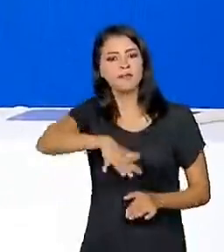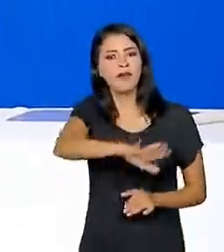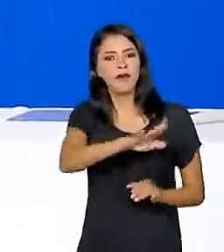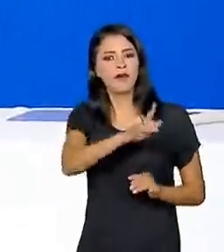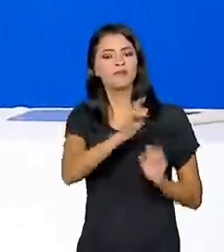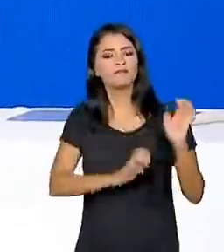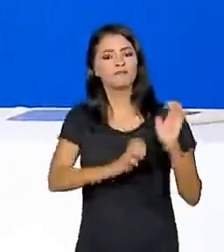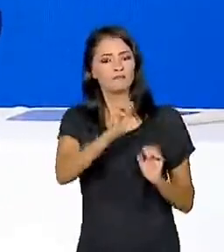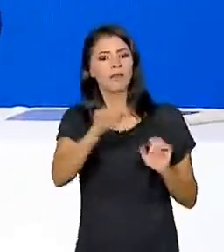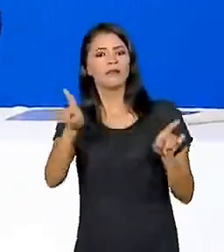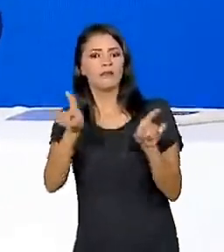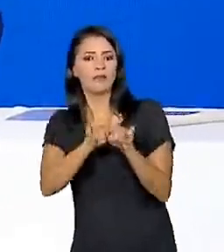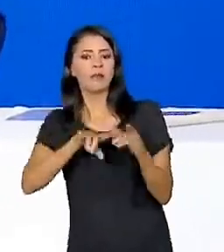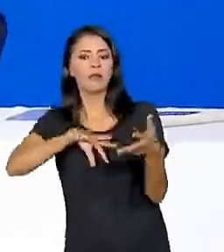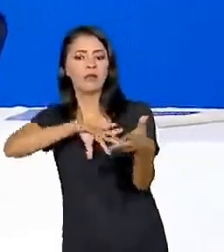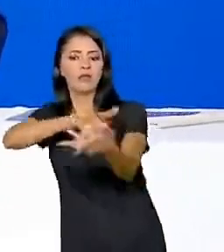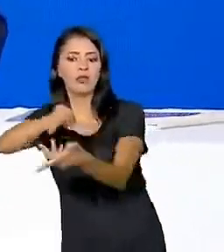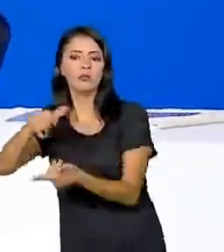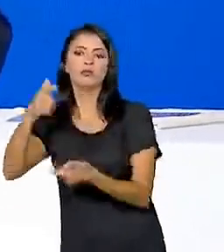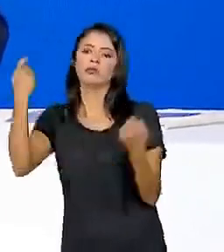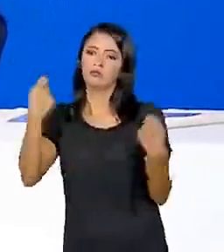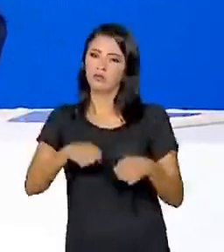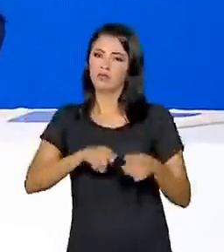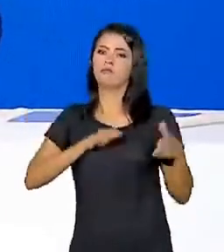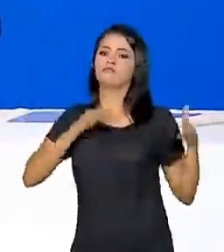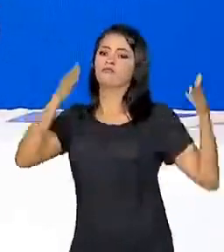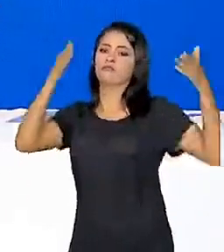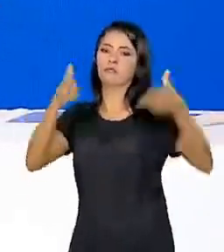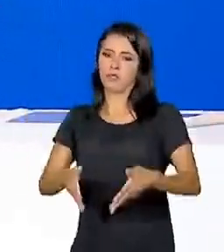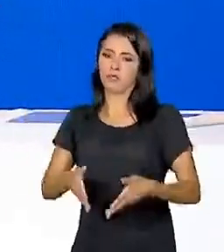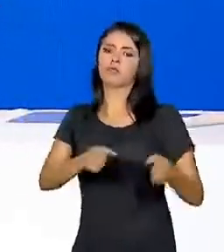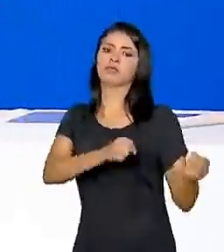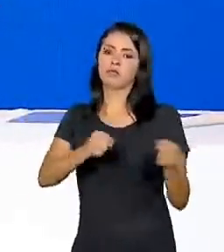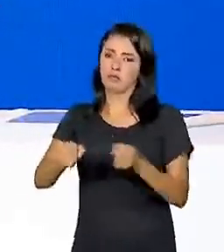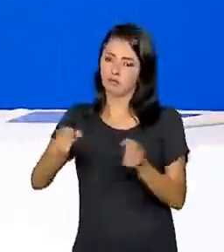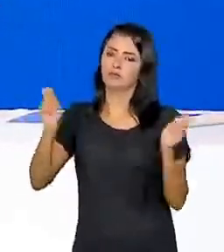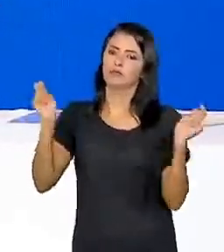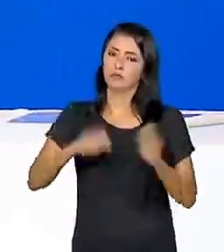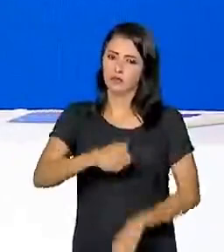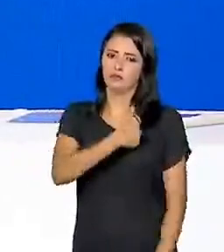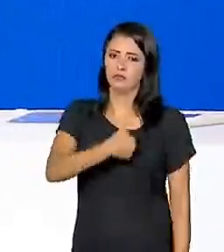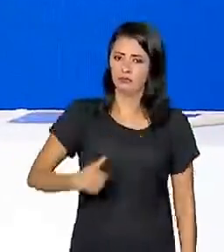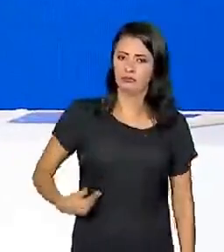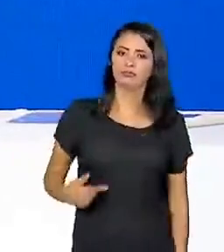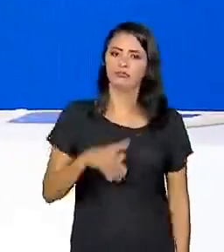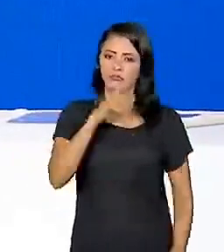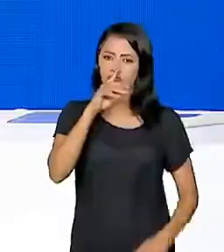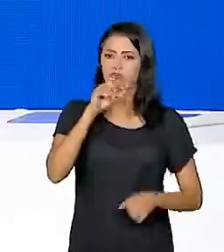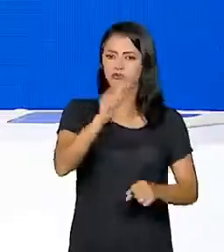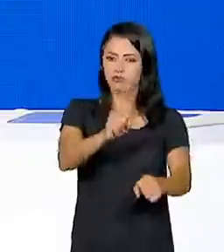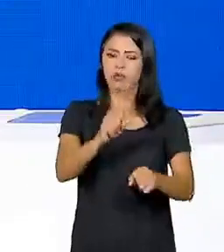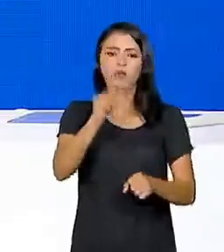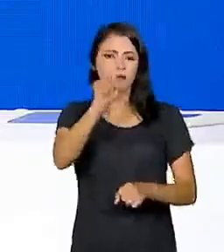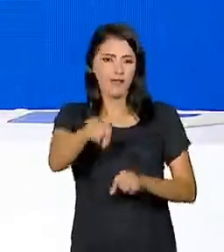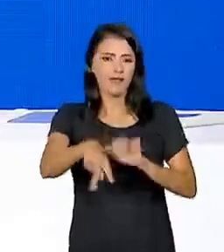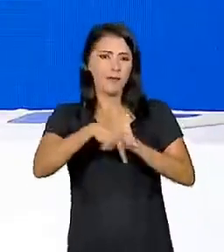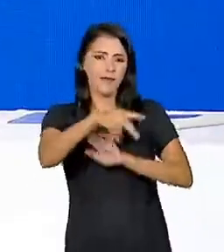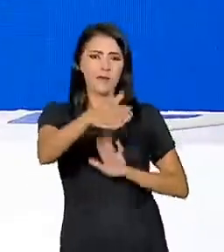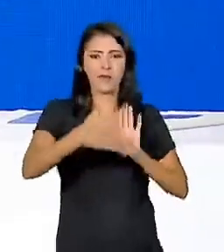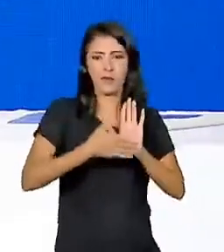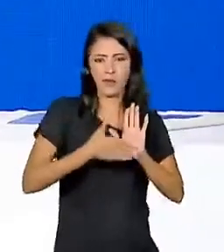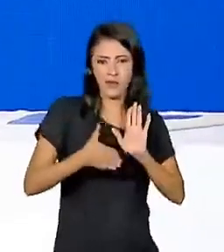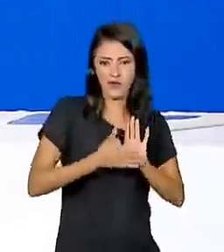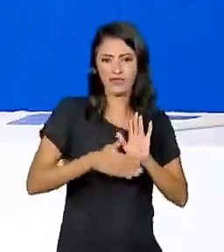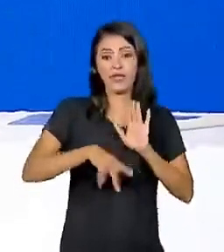cenário internacional, é preciso a participação forte do poder público. E a isso também se propõe o PAC, não